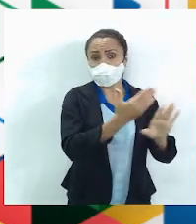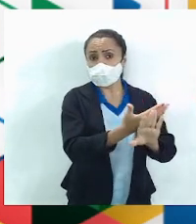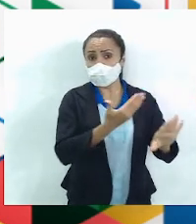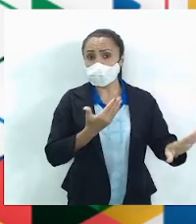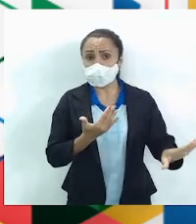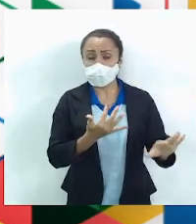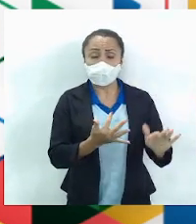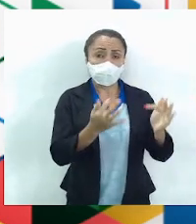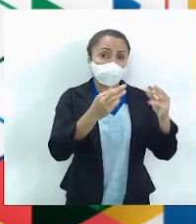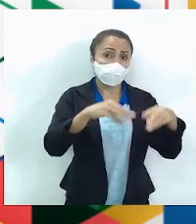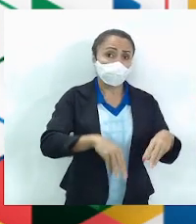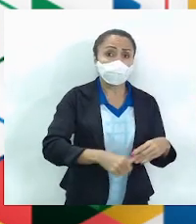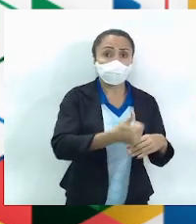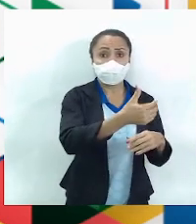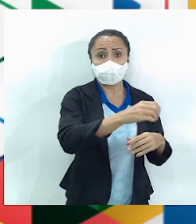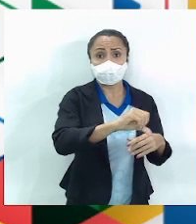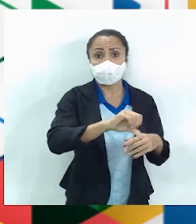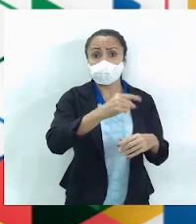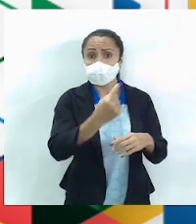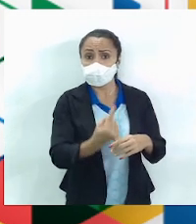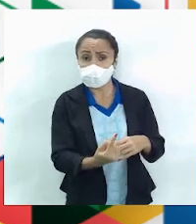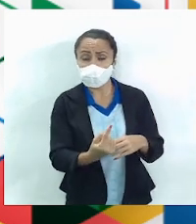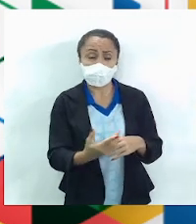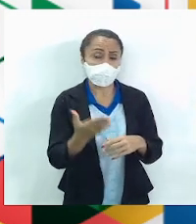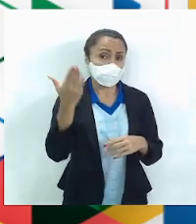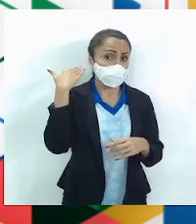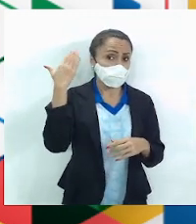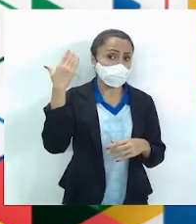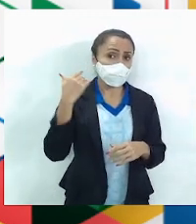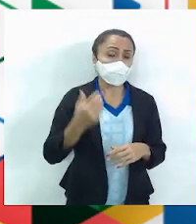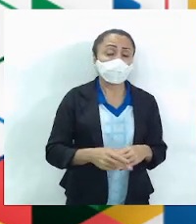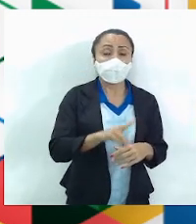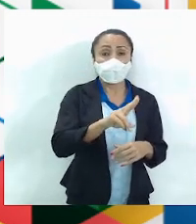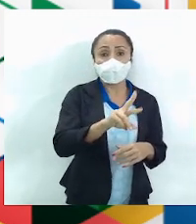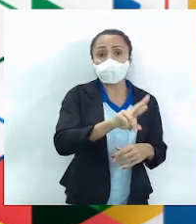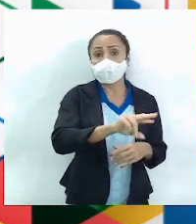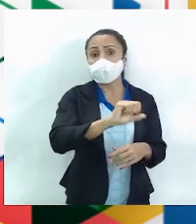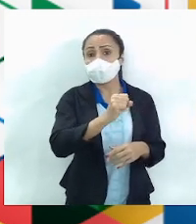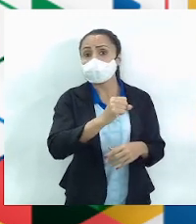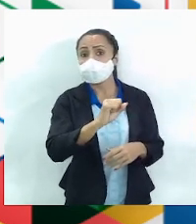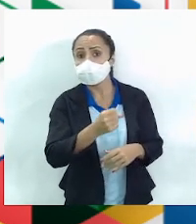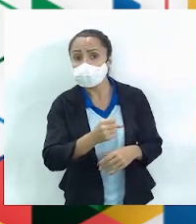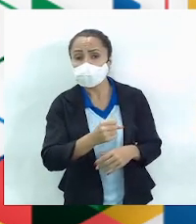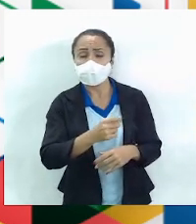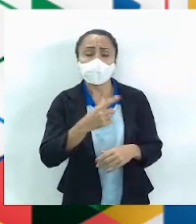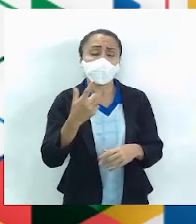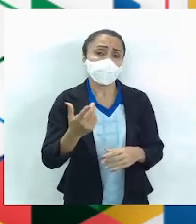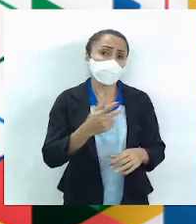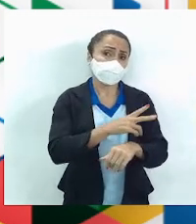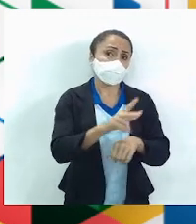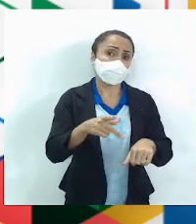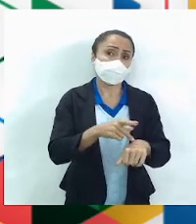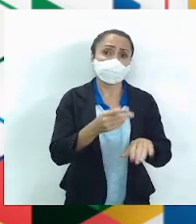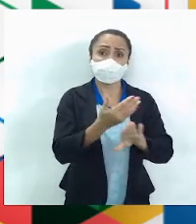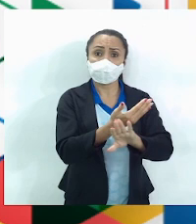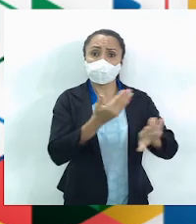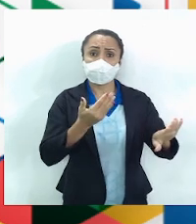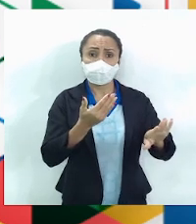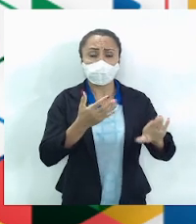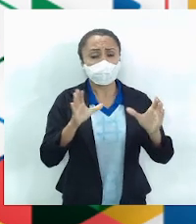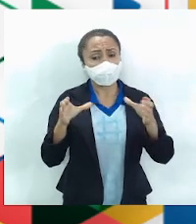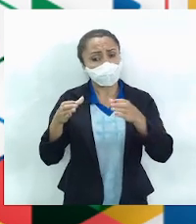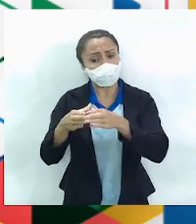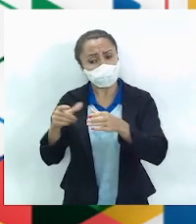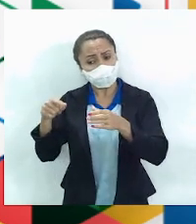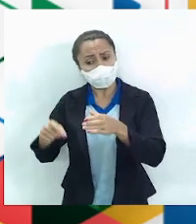de 1991, da antiga URSS, e se tornaram países independentes e se alinharam ao